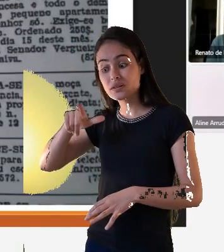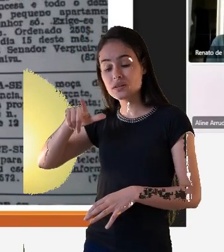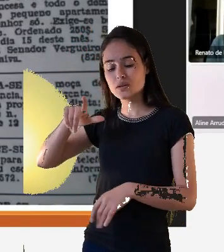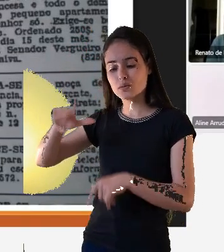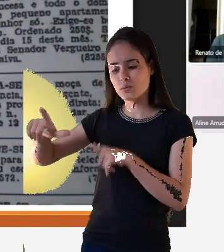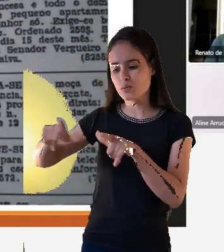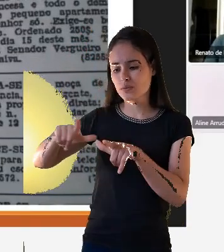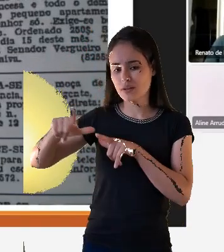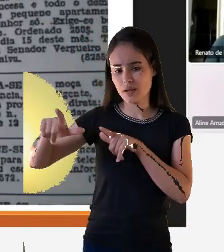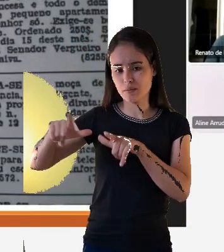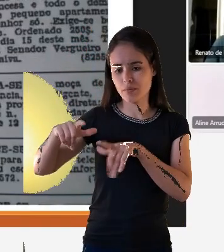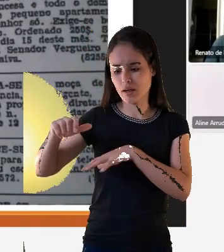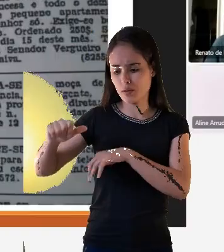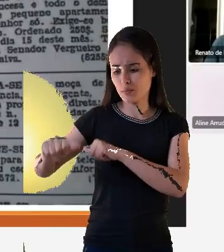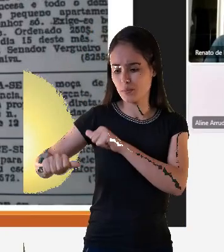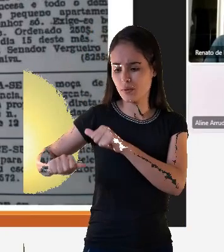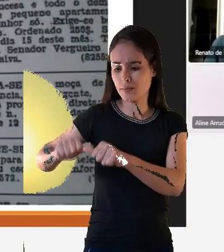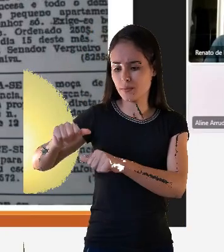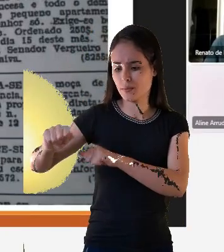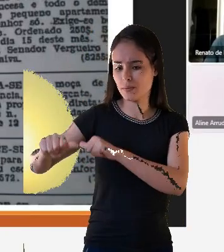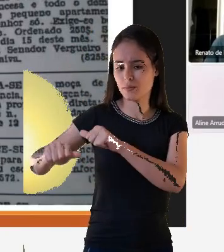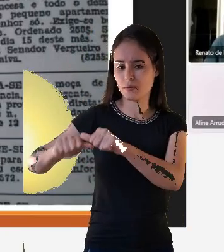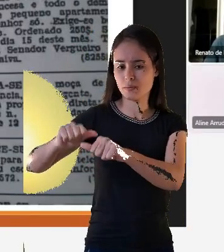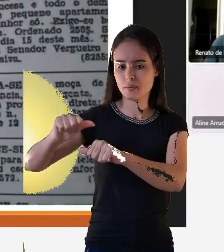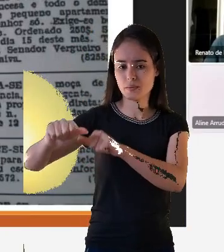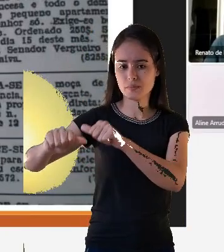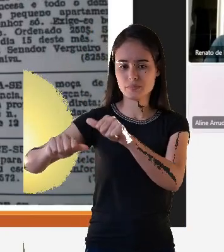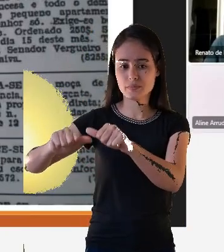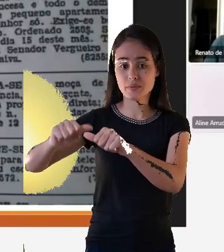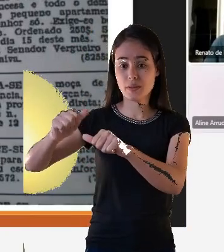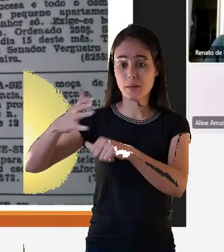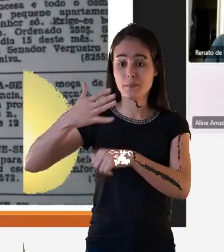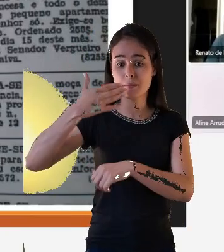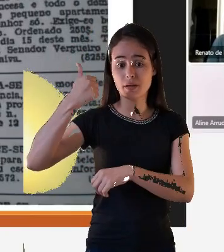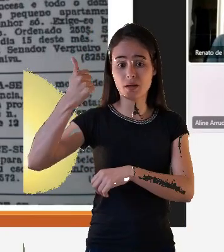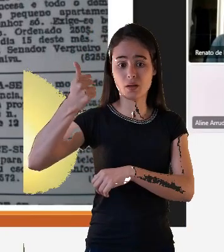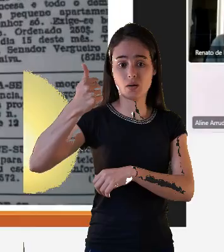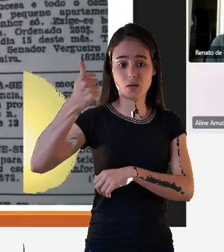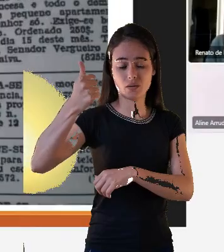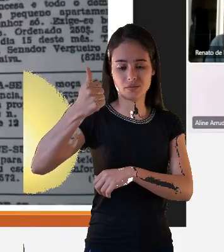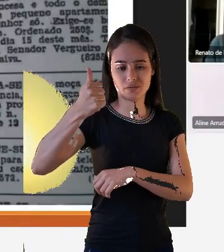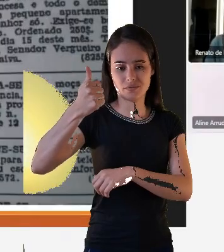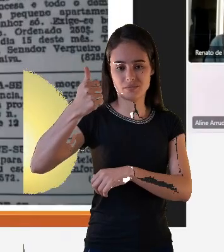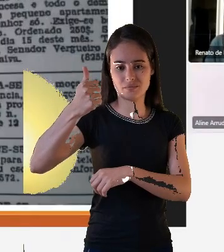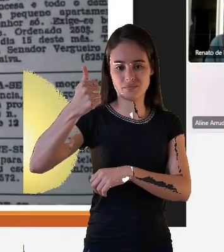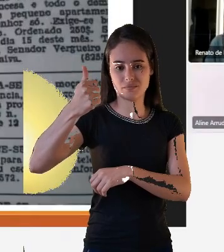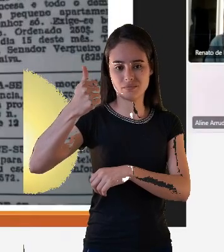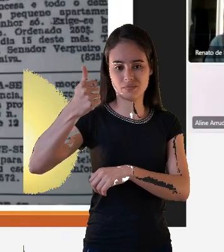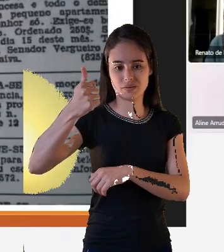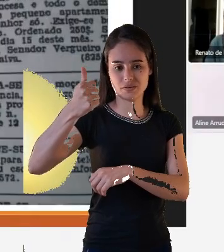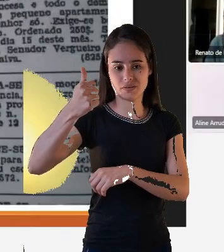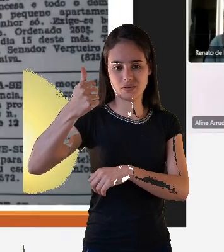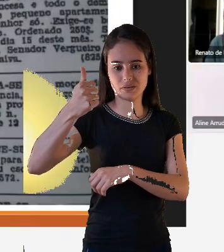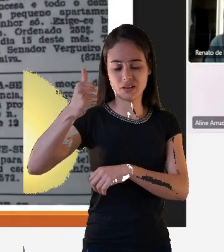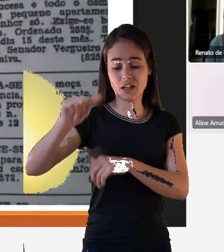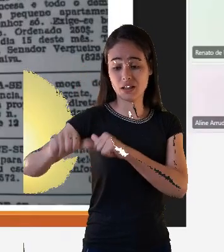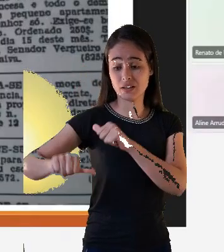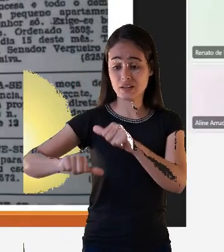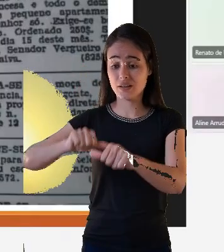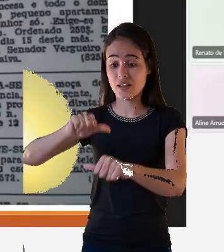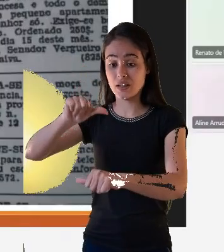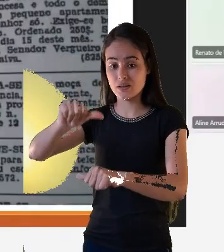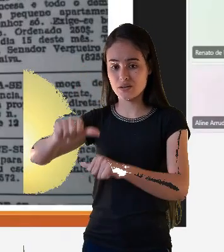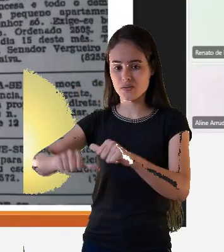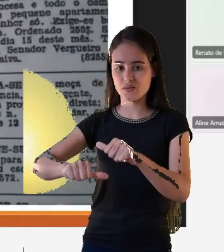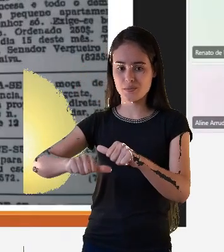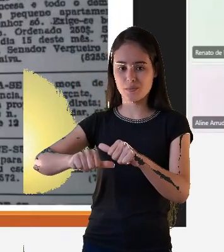piores índices, né? Quando a gente fala de economia, quando a gente fala de condições de trabalho e tal, né?